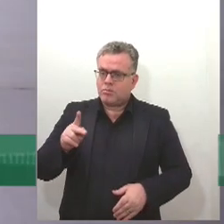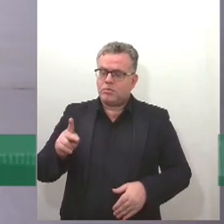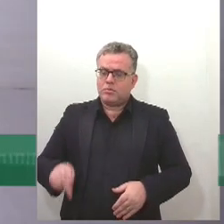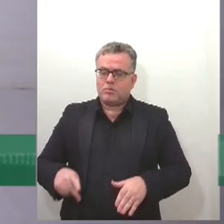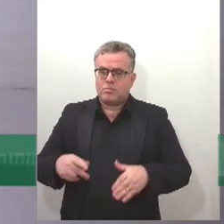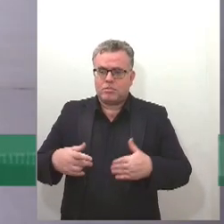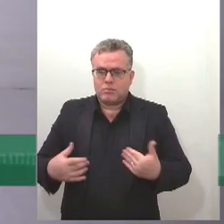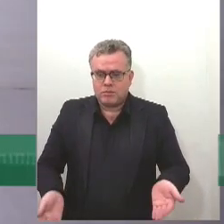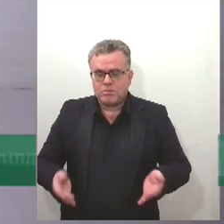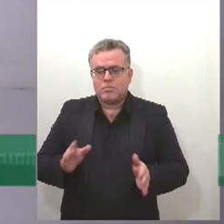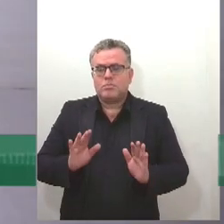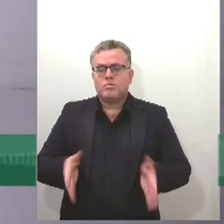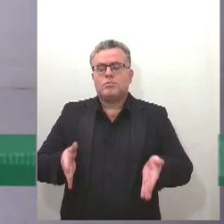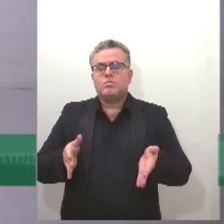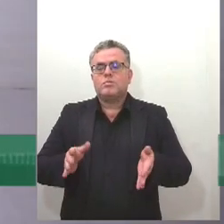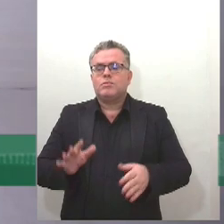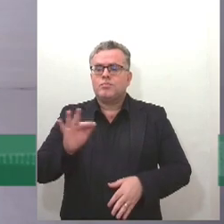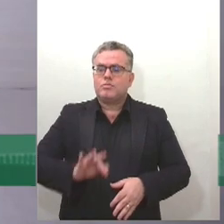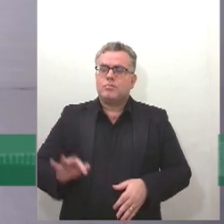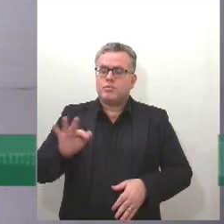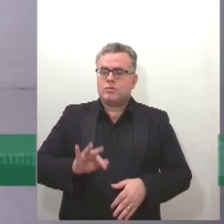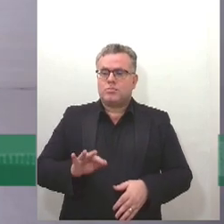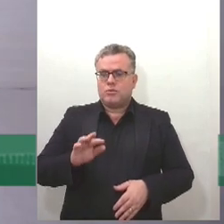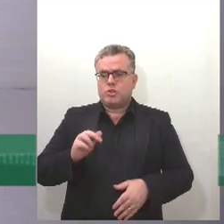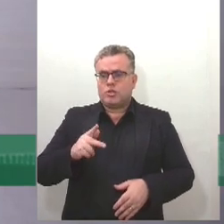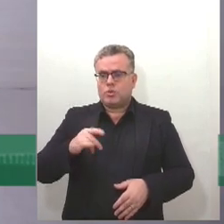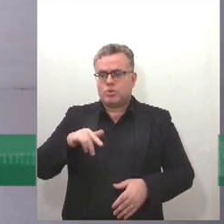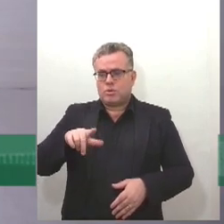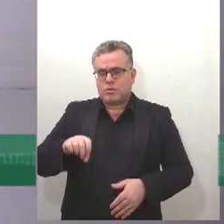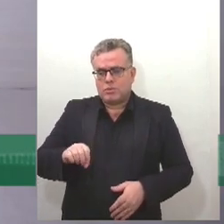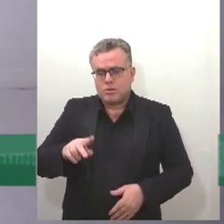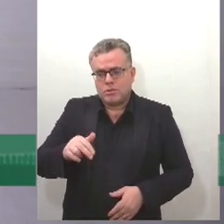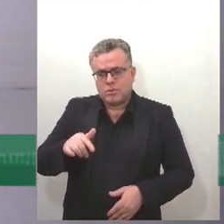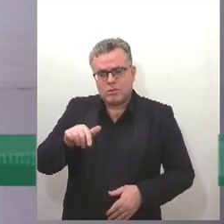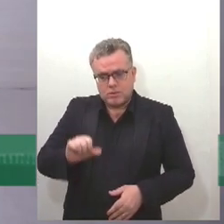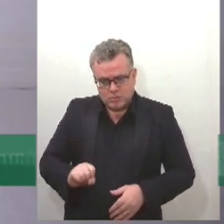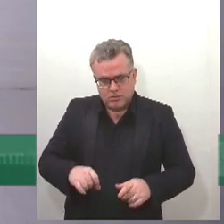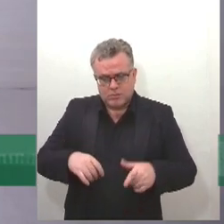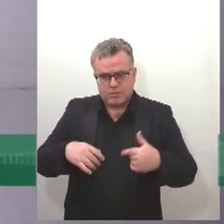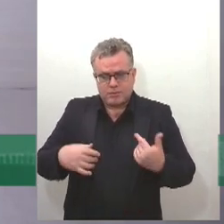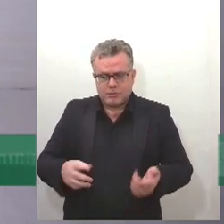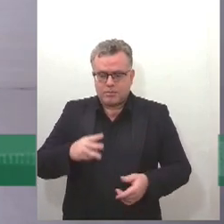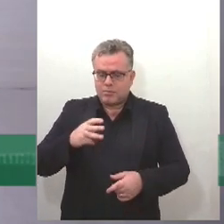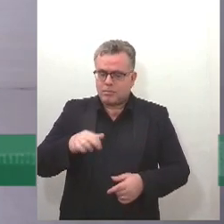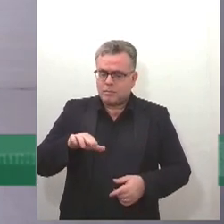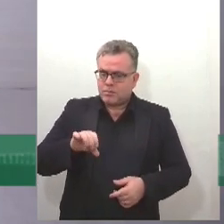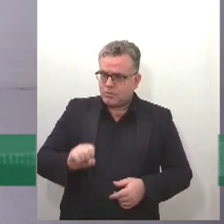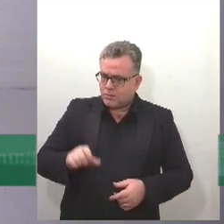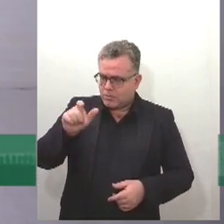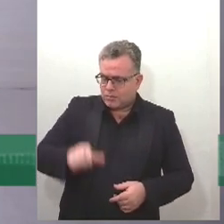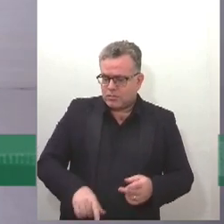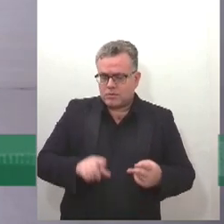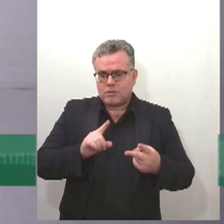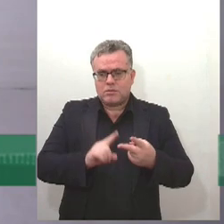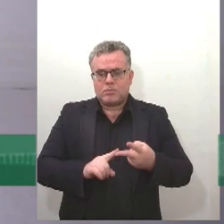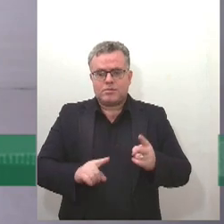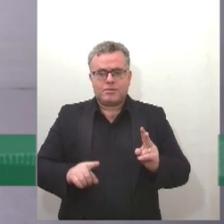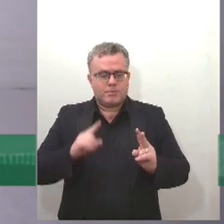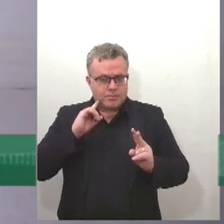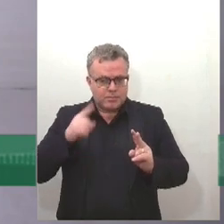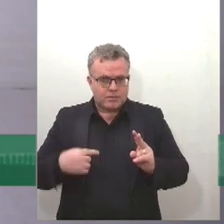Vargas phd em economia Marcos Sintra e também a advogada e professora de direito